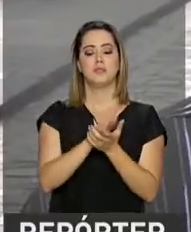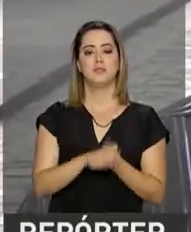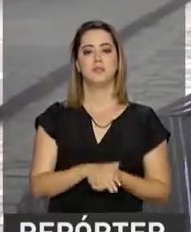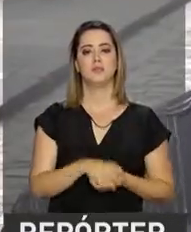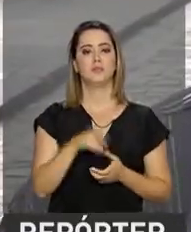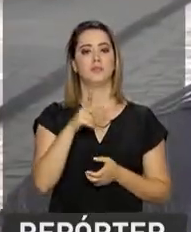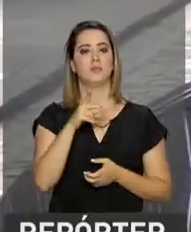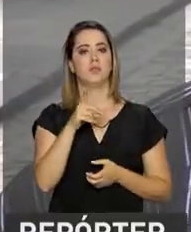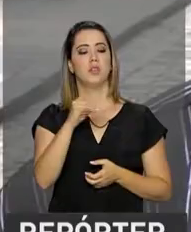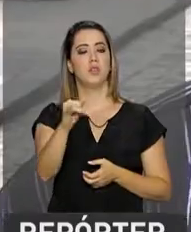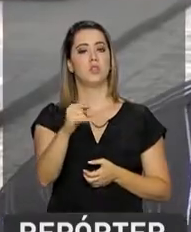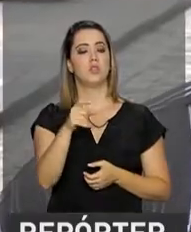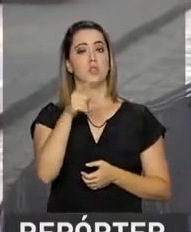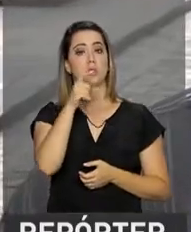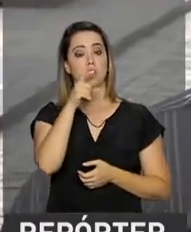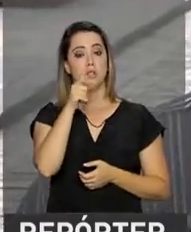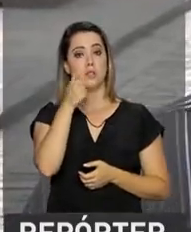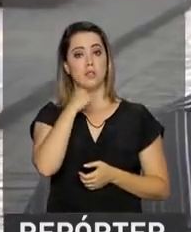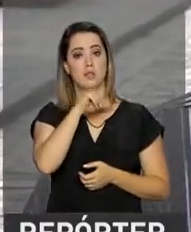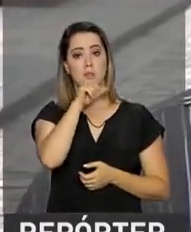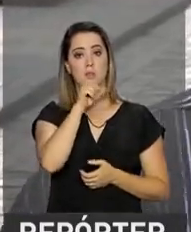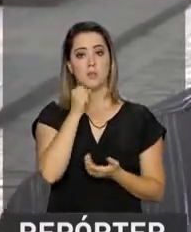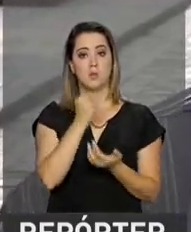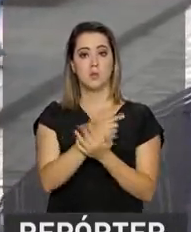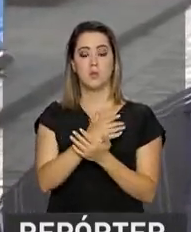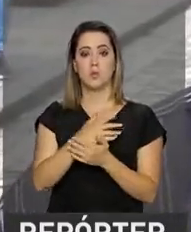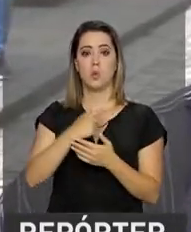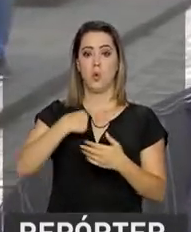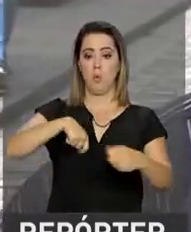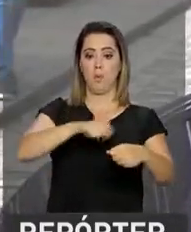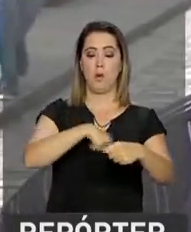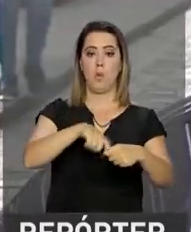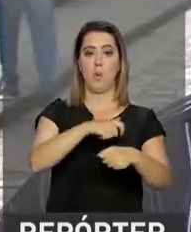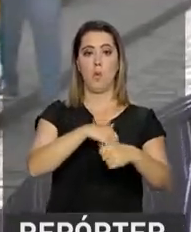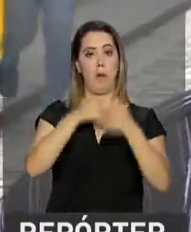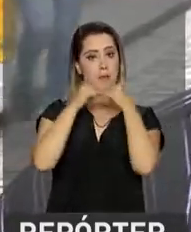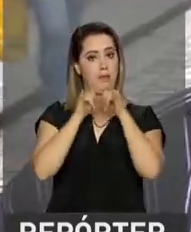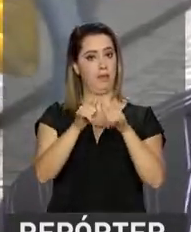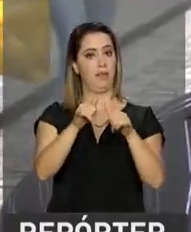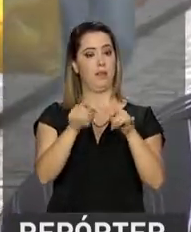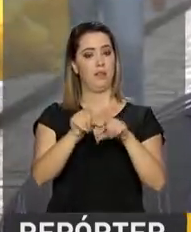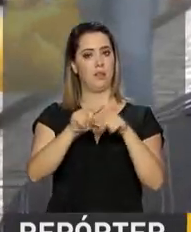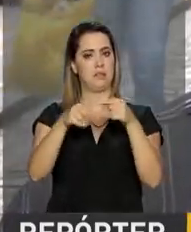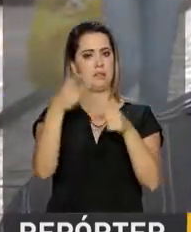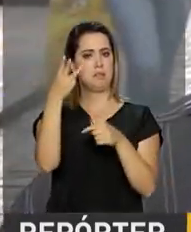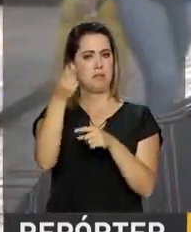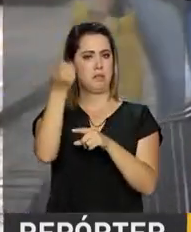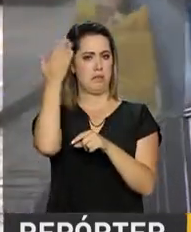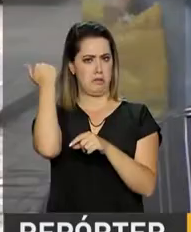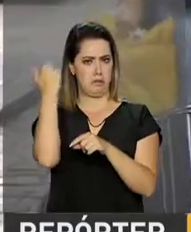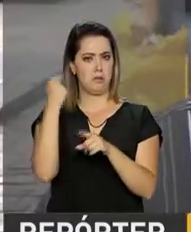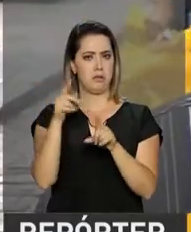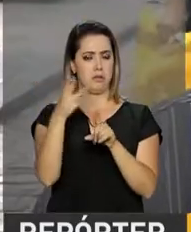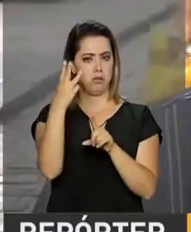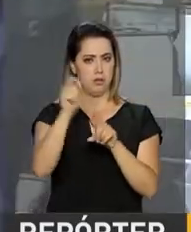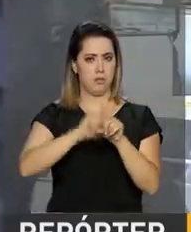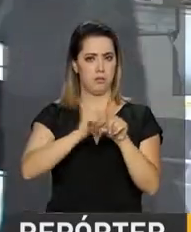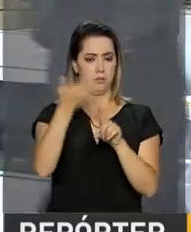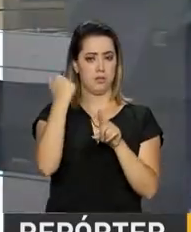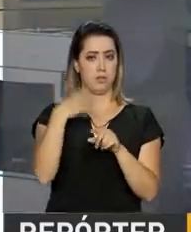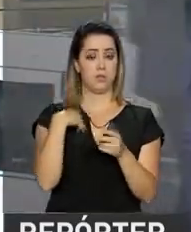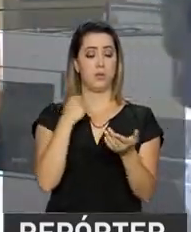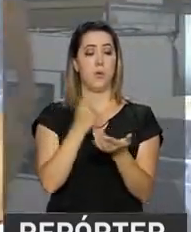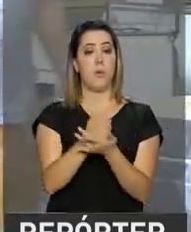Mães eu comprei para minha esposa, comprei uma panela elétrica também, mas só que de arroz. E uns 3 meses atrás comprei uma TV de 43 polegadas.